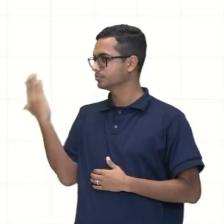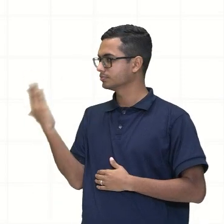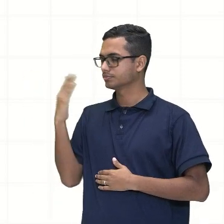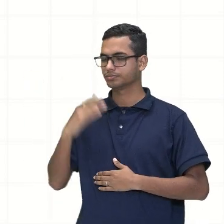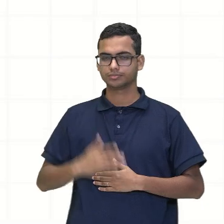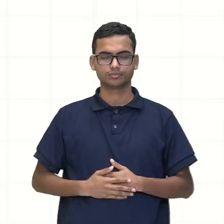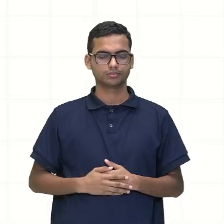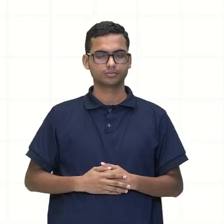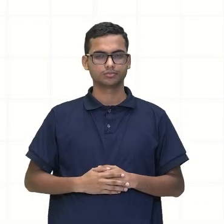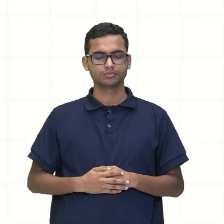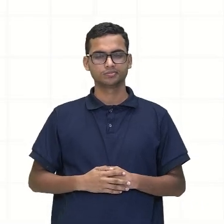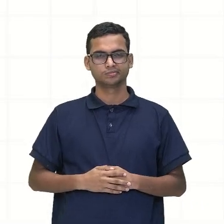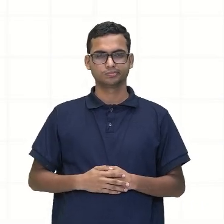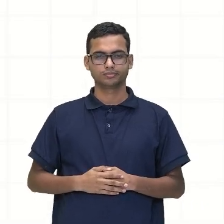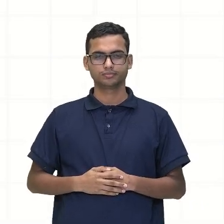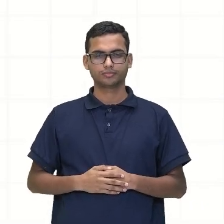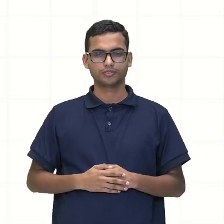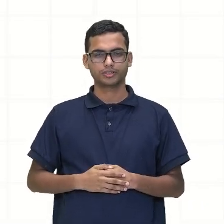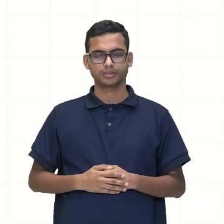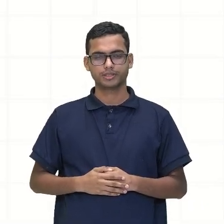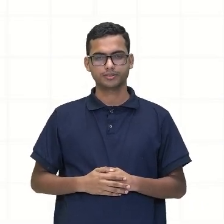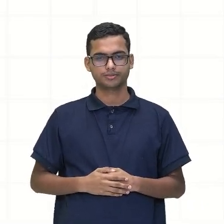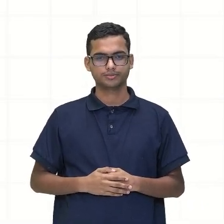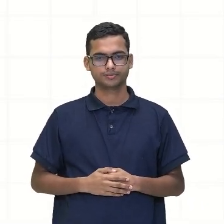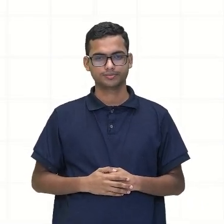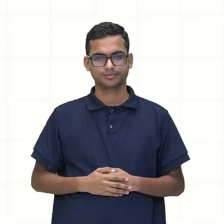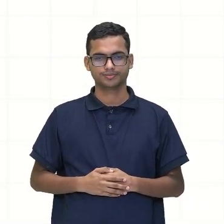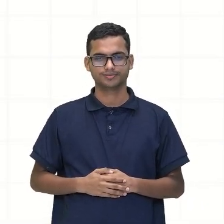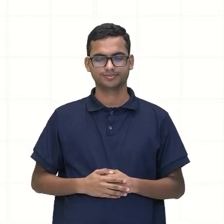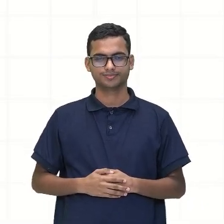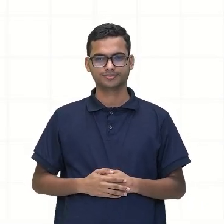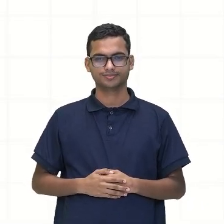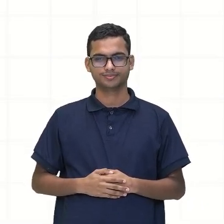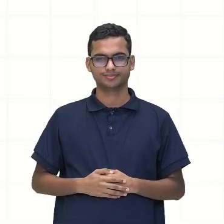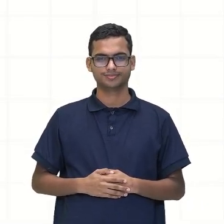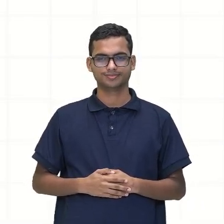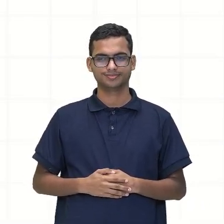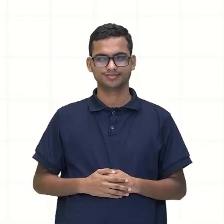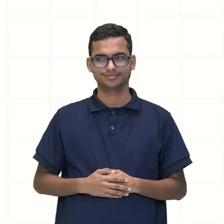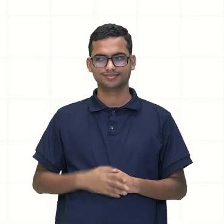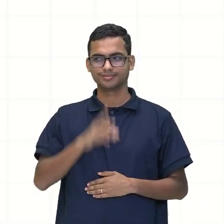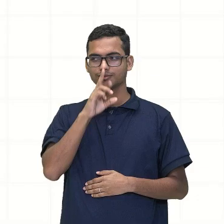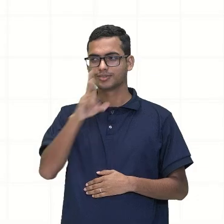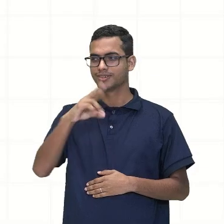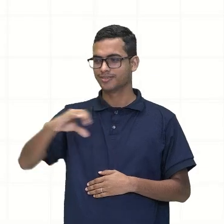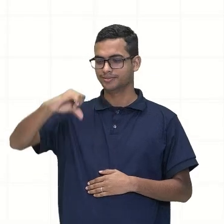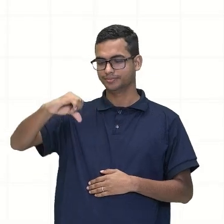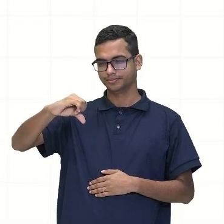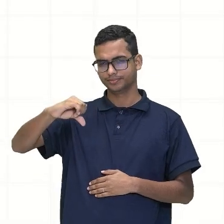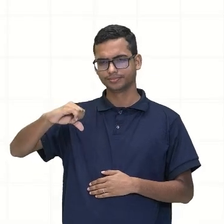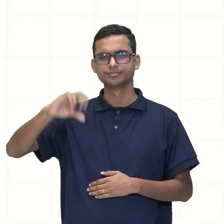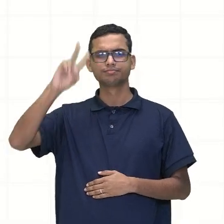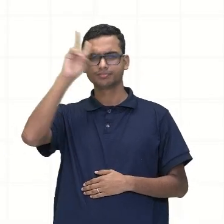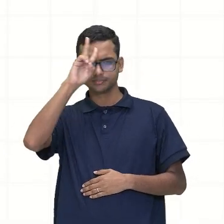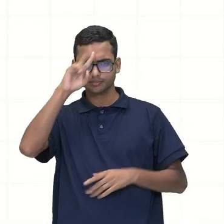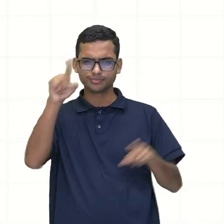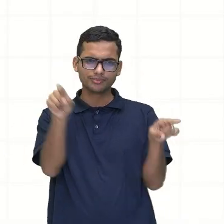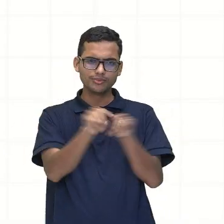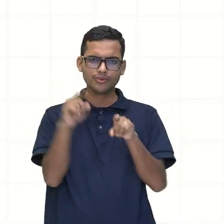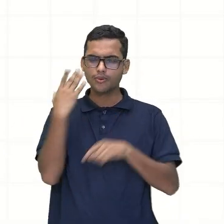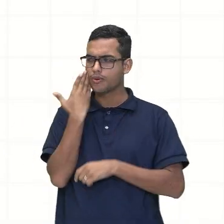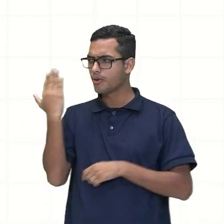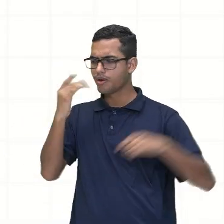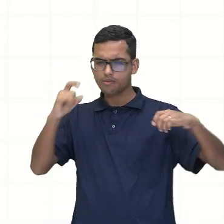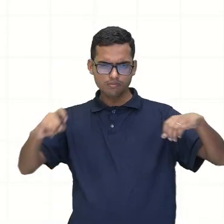14 menos 5, 9. Lembrando que você consegue observar que meus gols pró, ou seja, meus gols